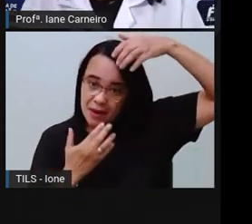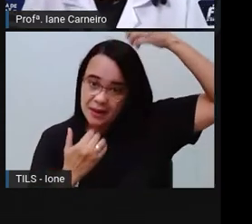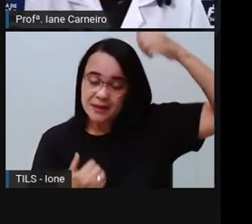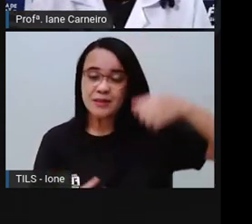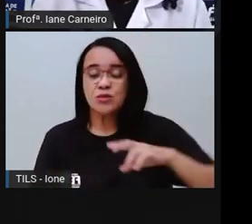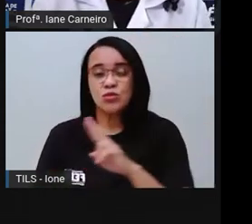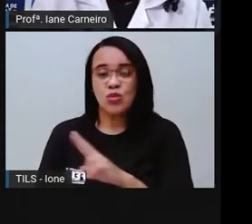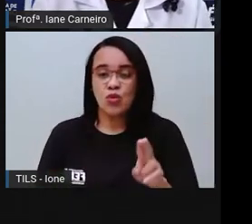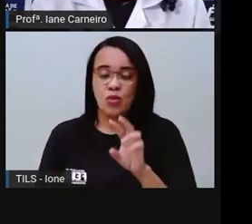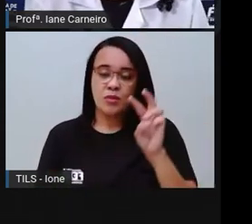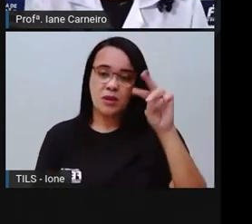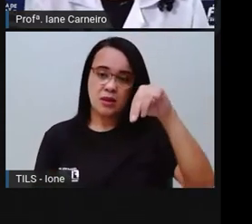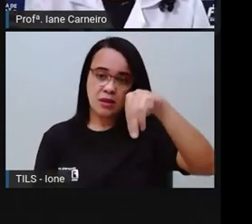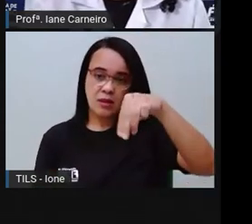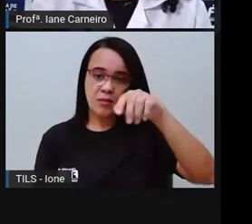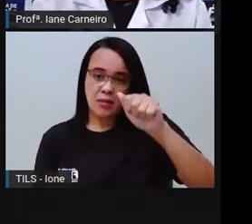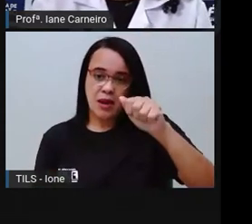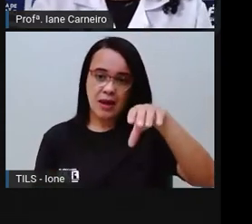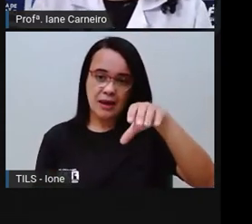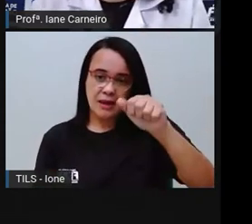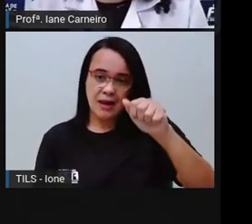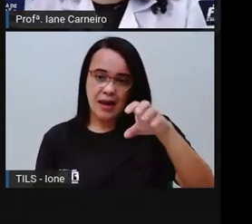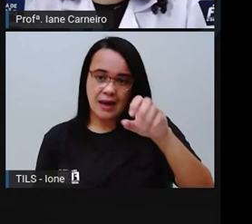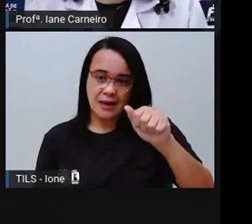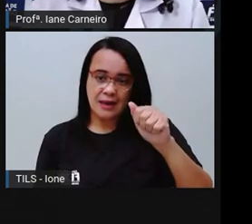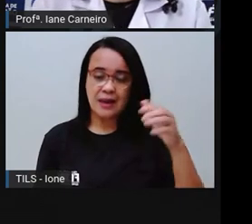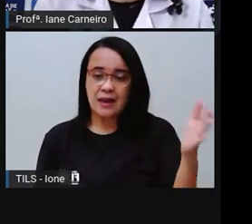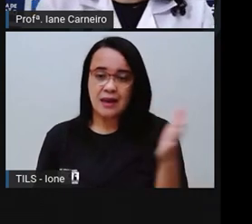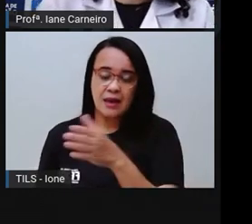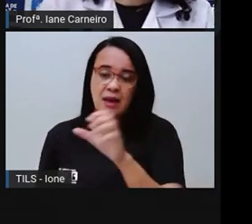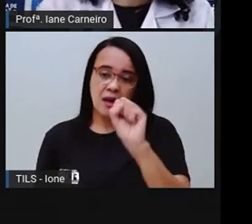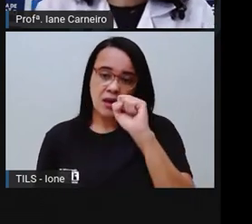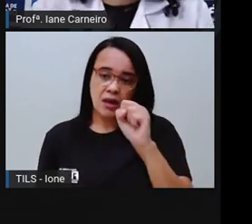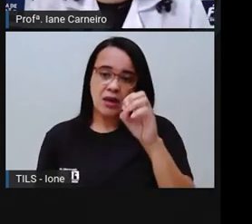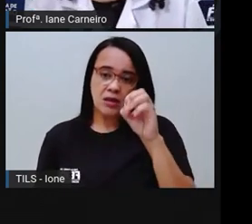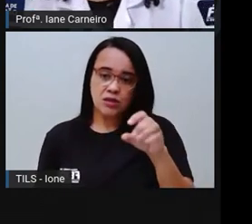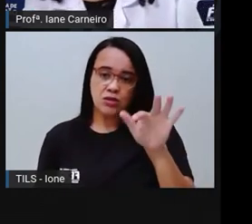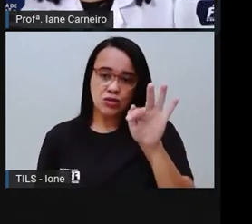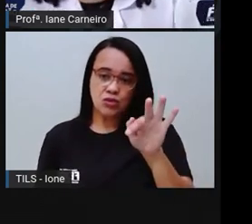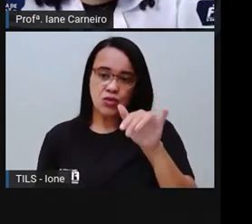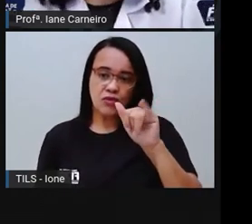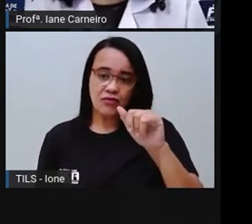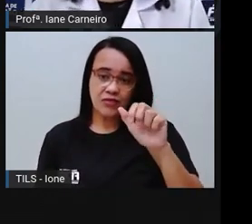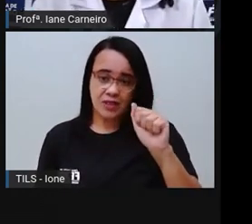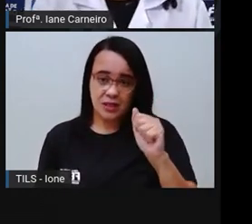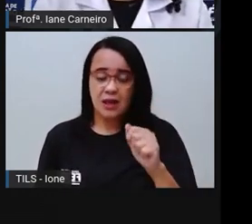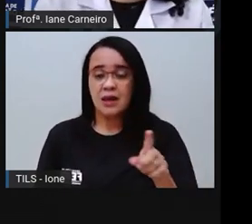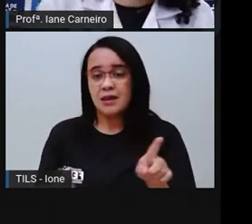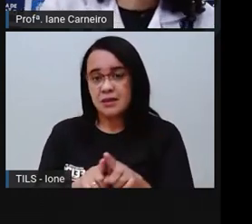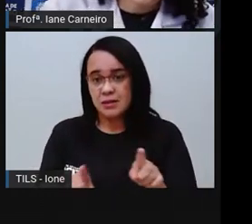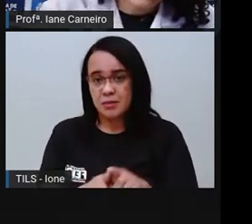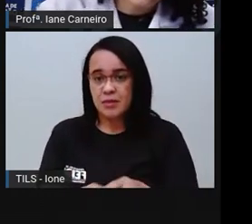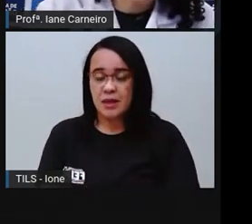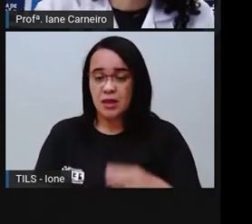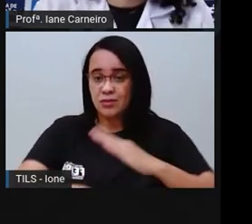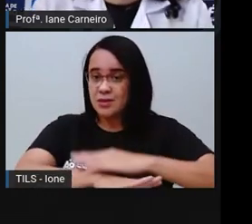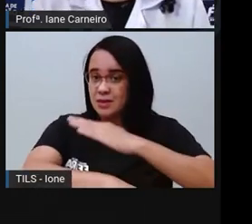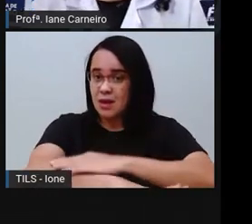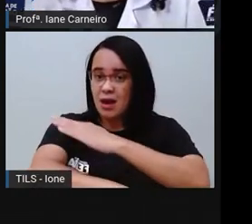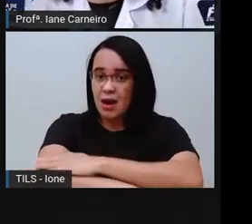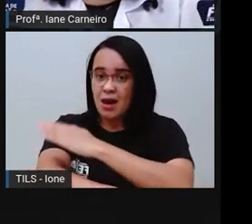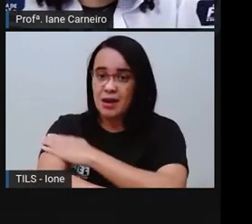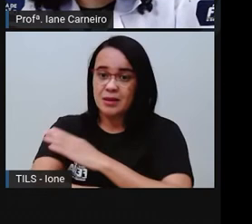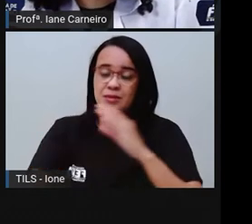né Tenha do sapo netinha o sapo um saco com o sapo dentro